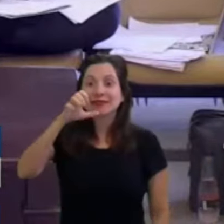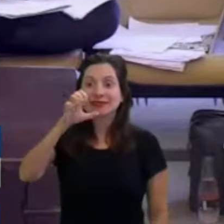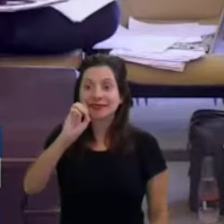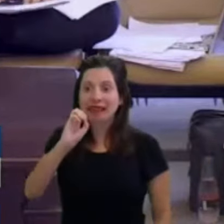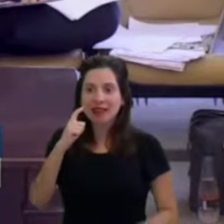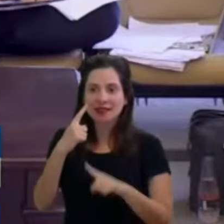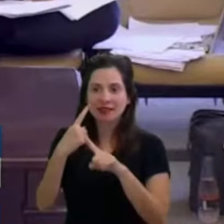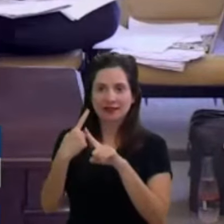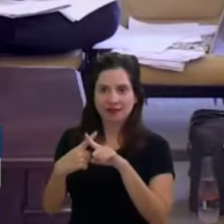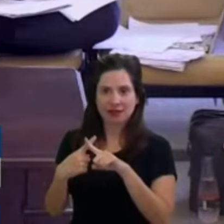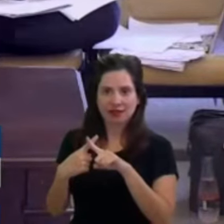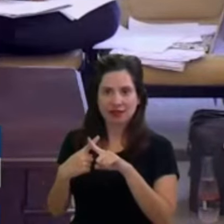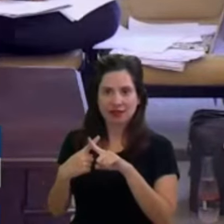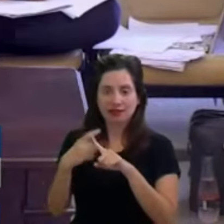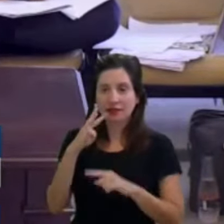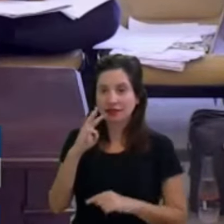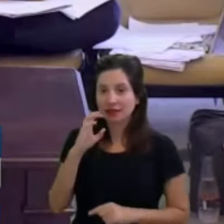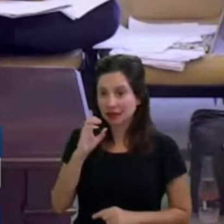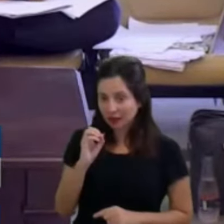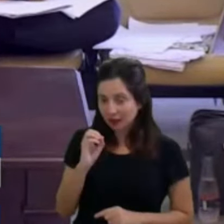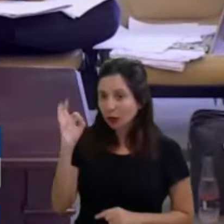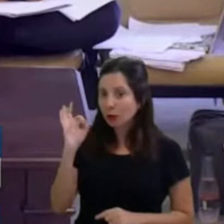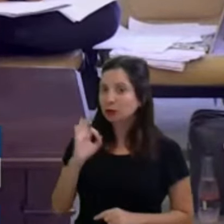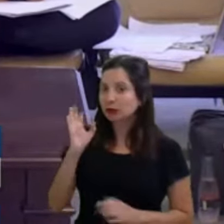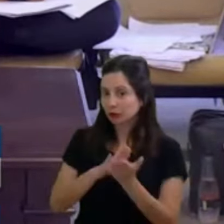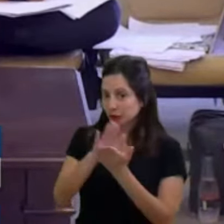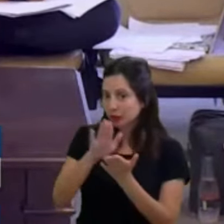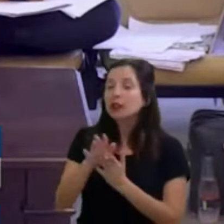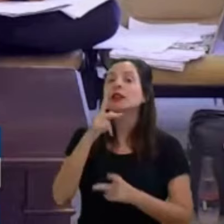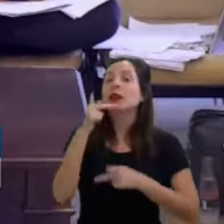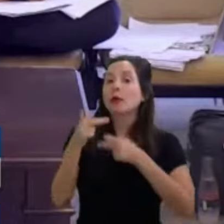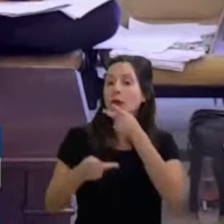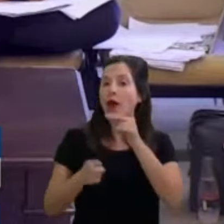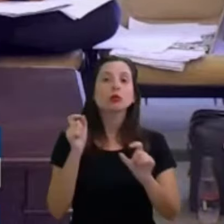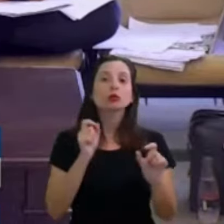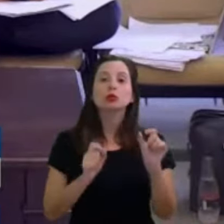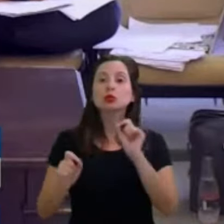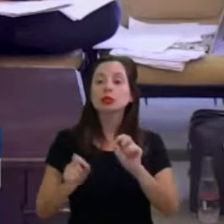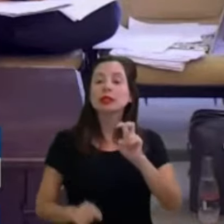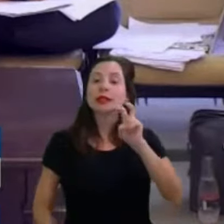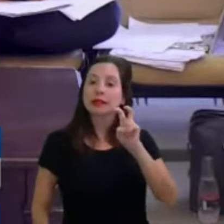O 30% do gasto do candidato mediano, aqui nós estamos falando de